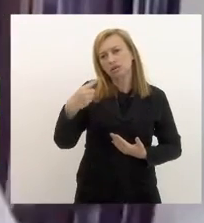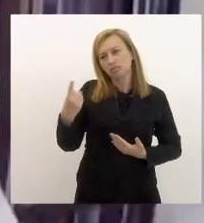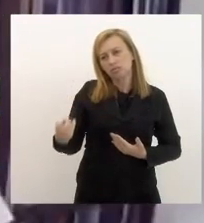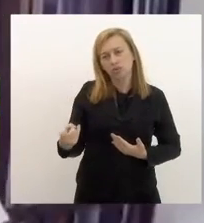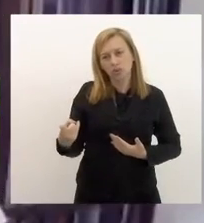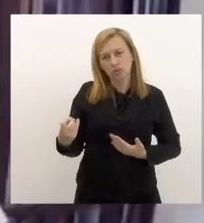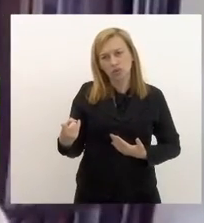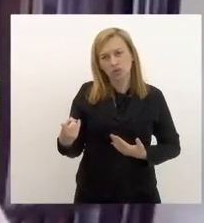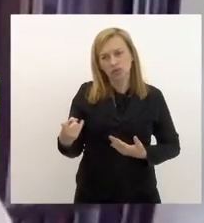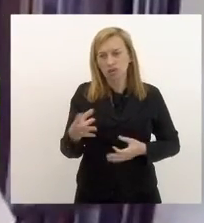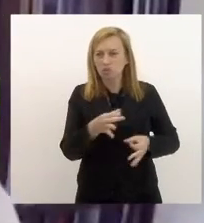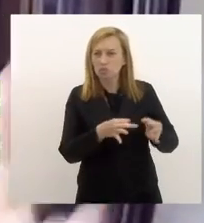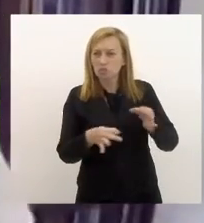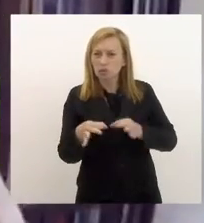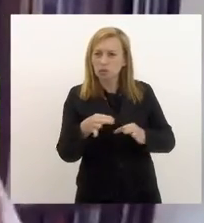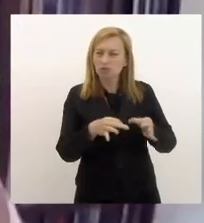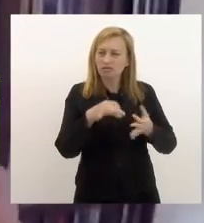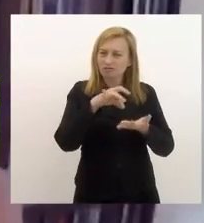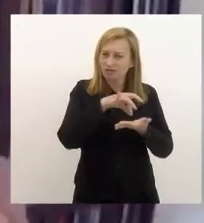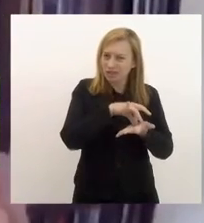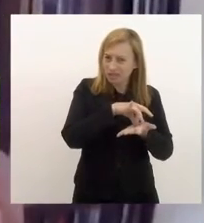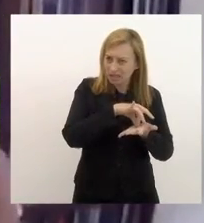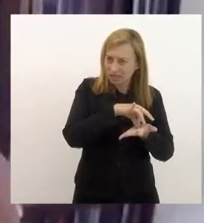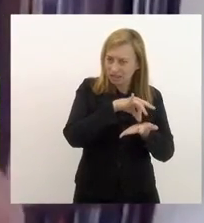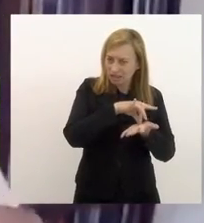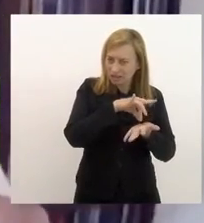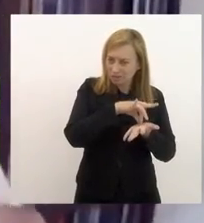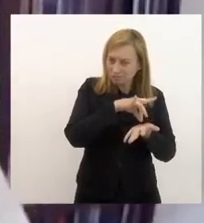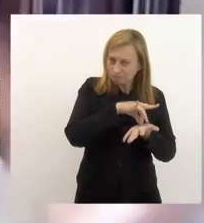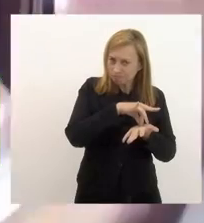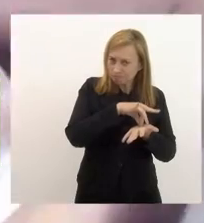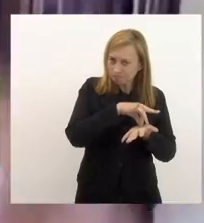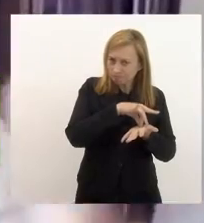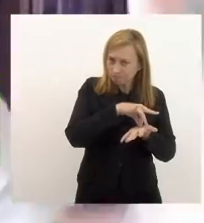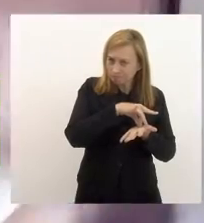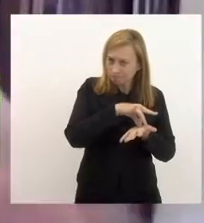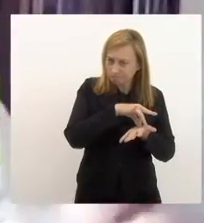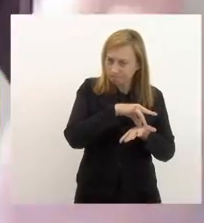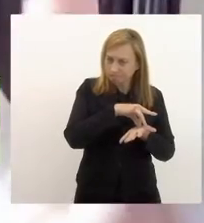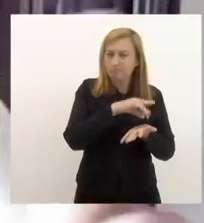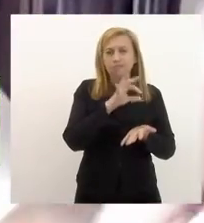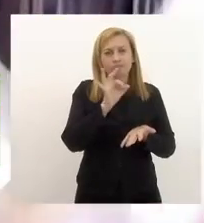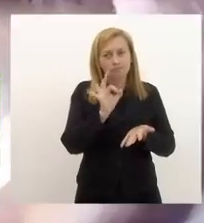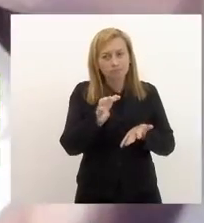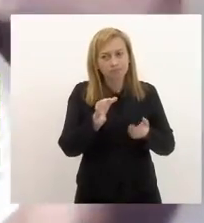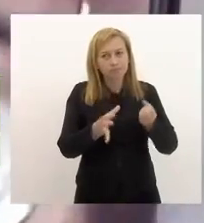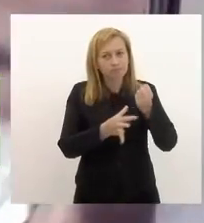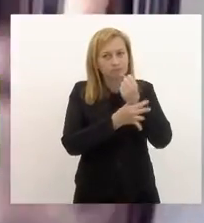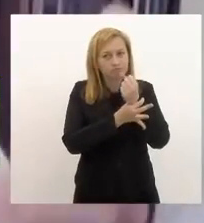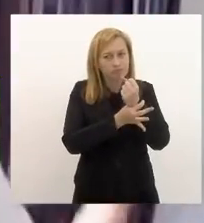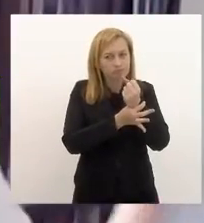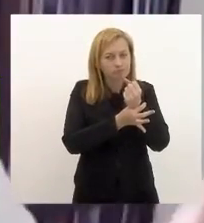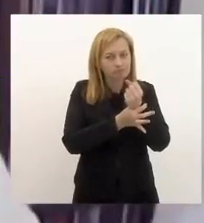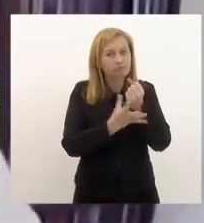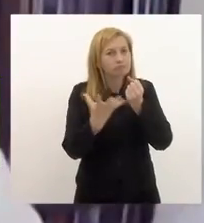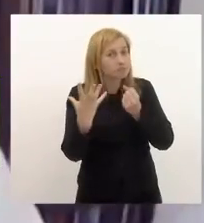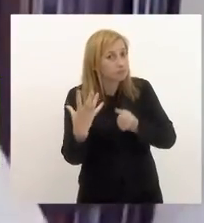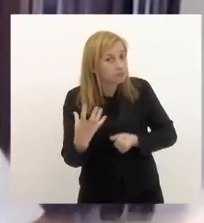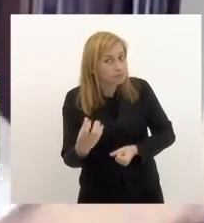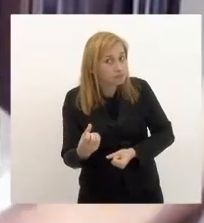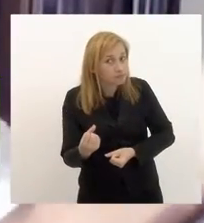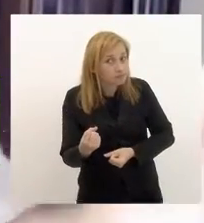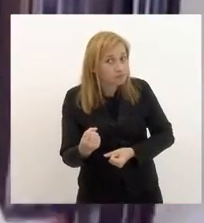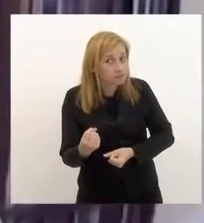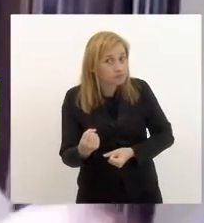leva um plano verdadeiro a garantia de que realmente serão aceitas